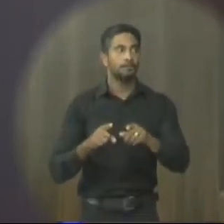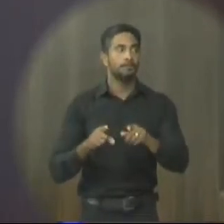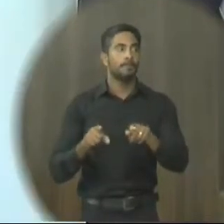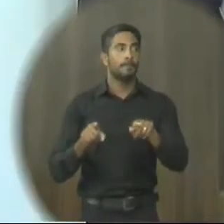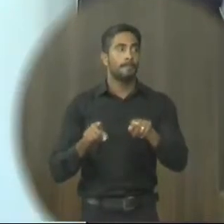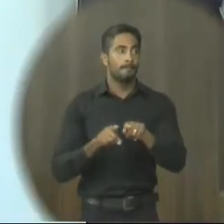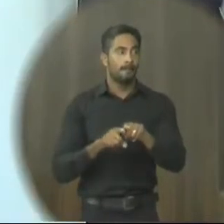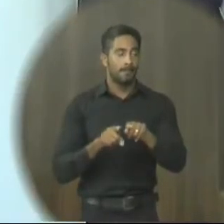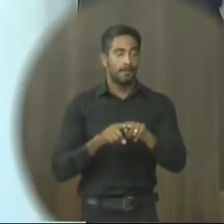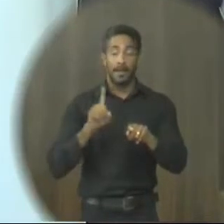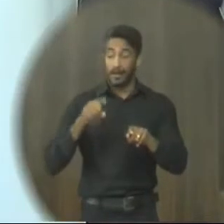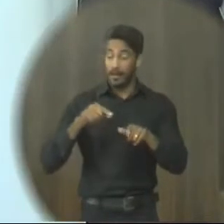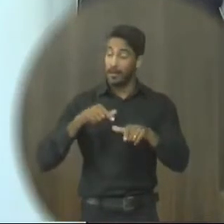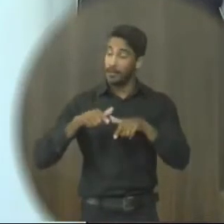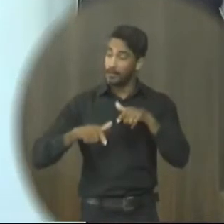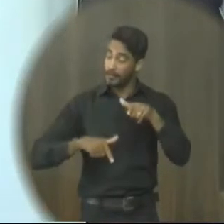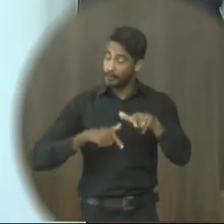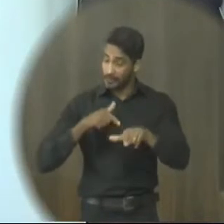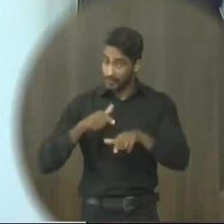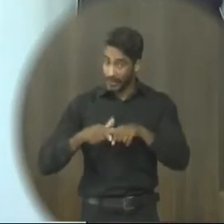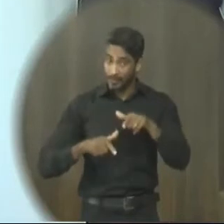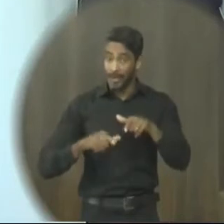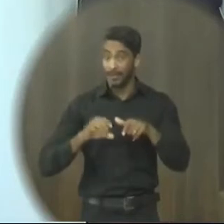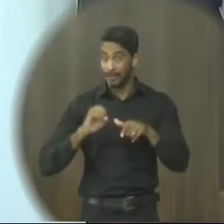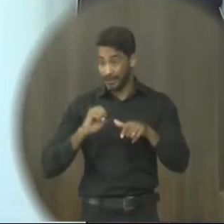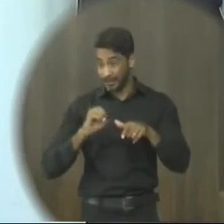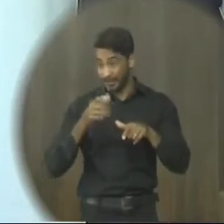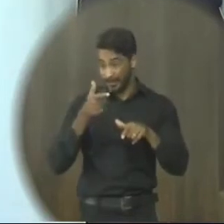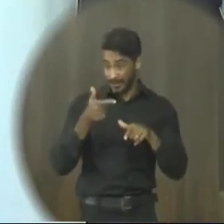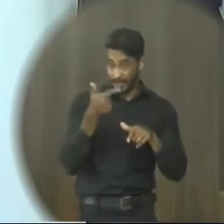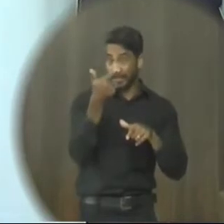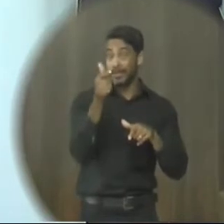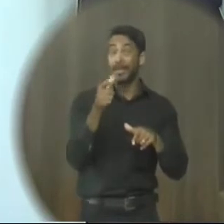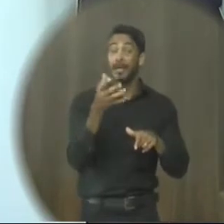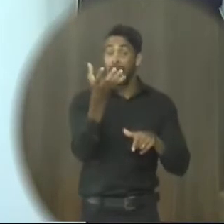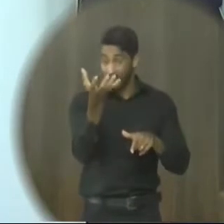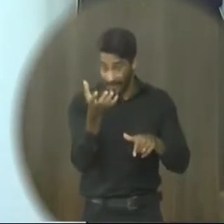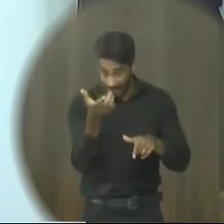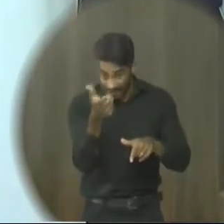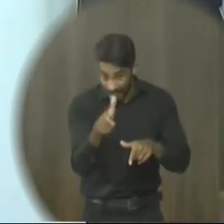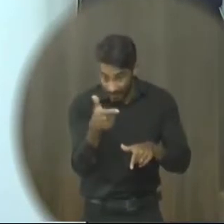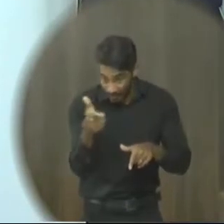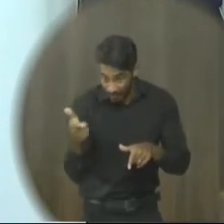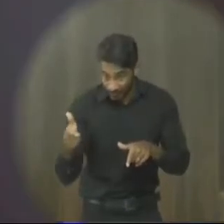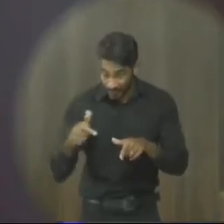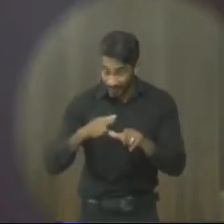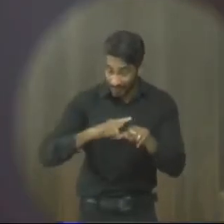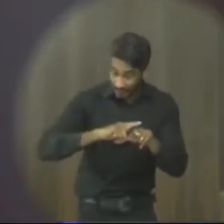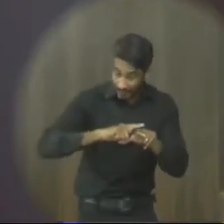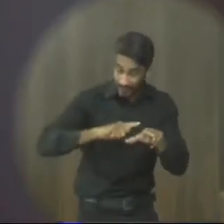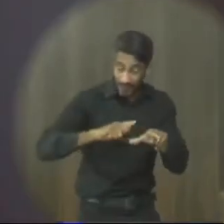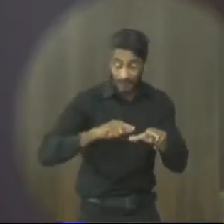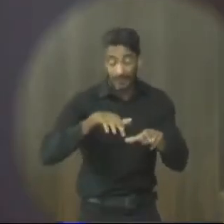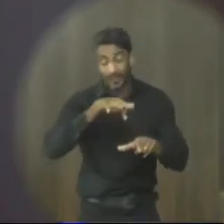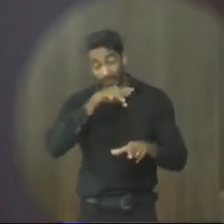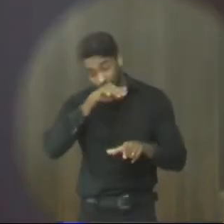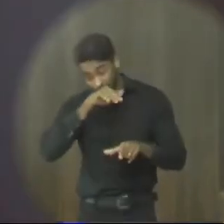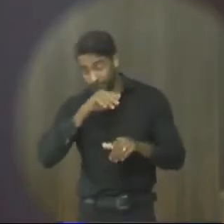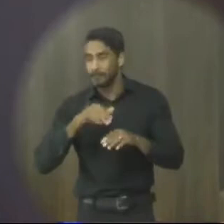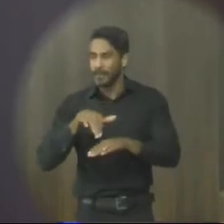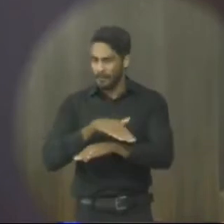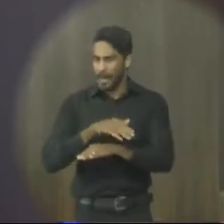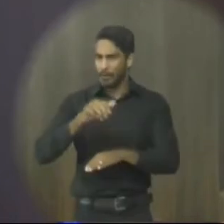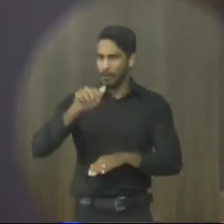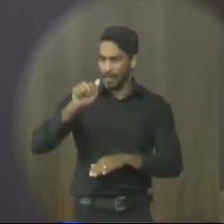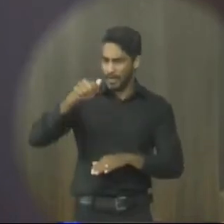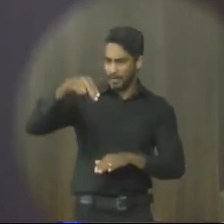isso é uma ação que realmente causa, quem não recebe a pavimentação fica numa situação ruim. Sobre a rua Anitta, da